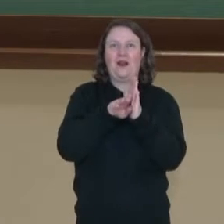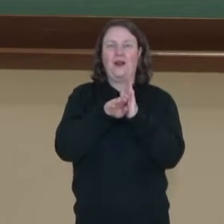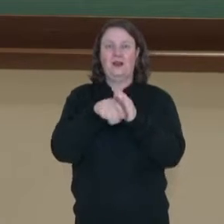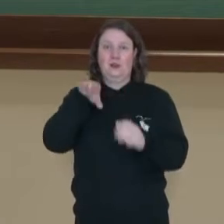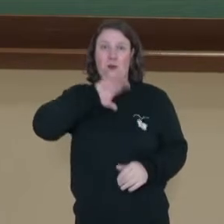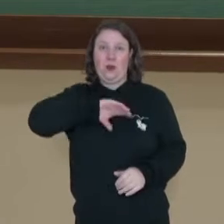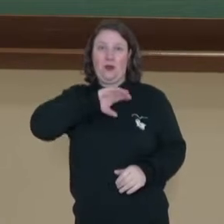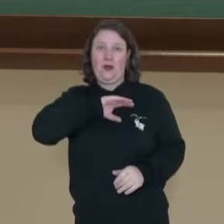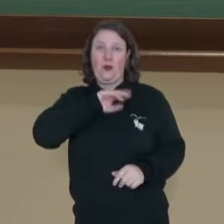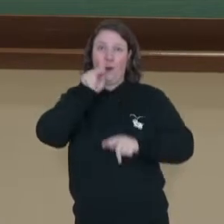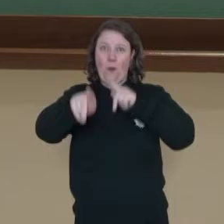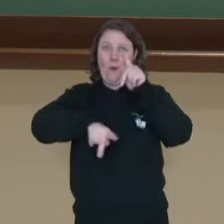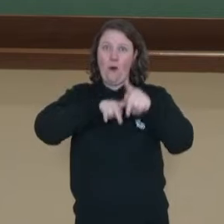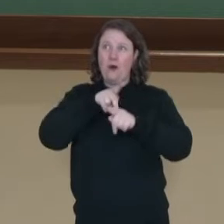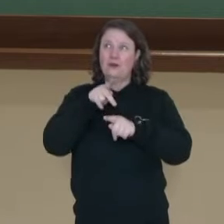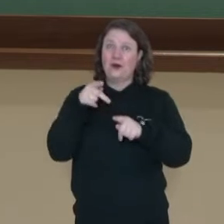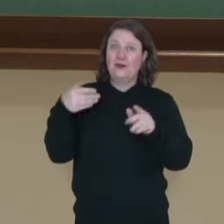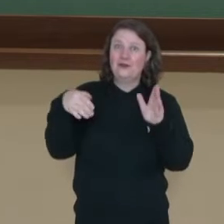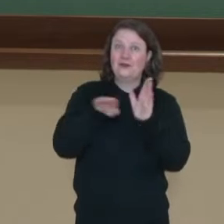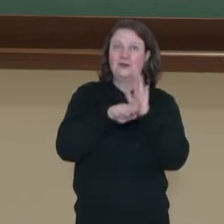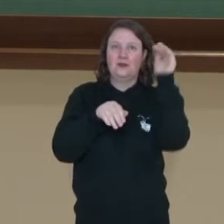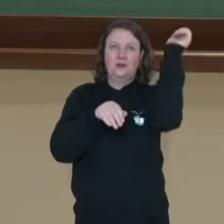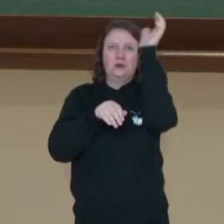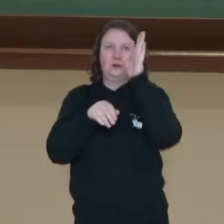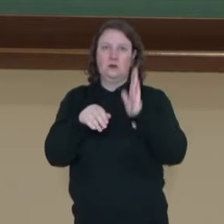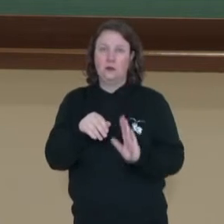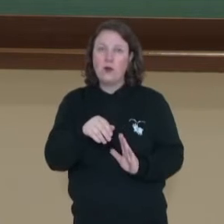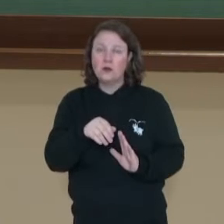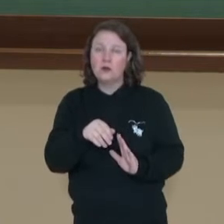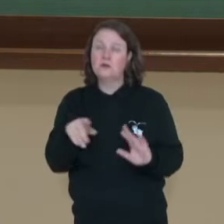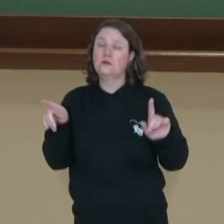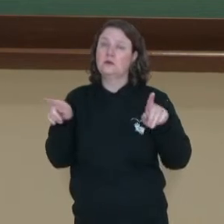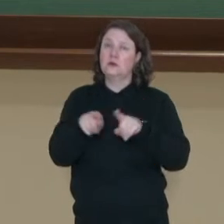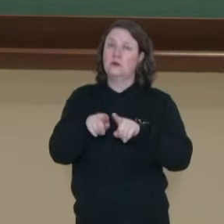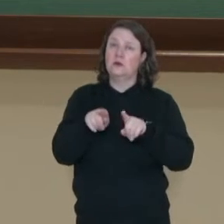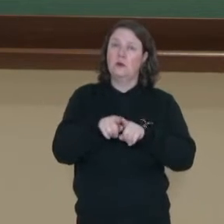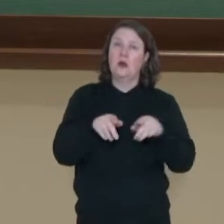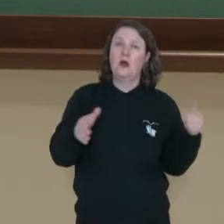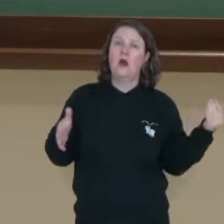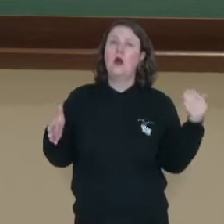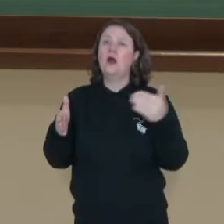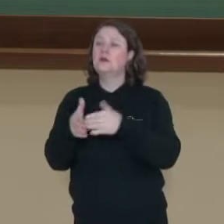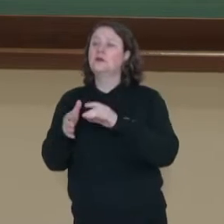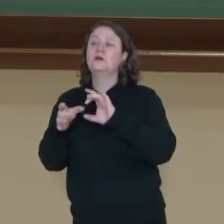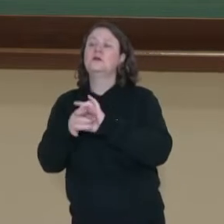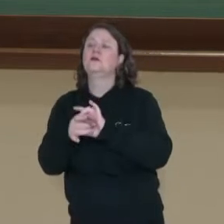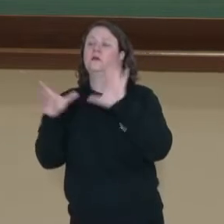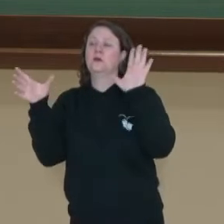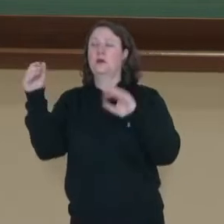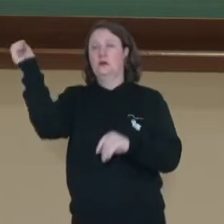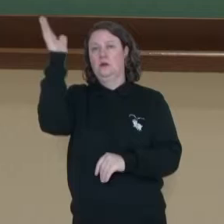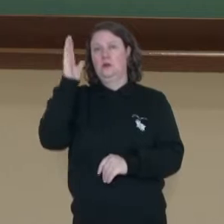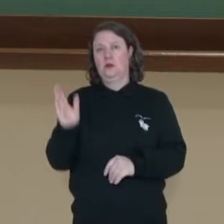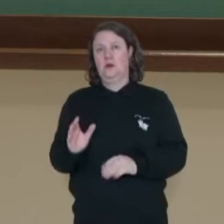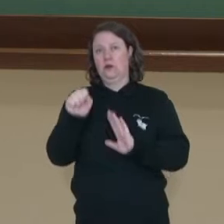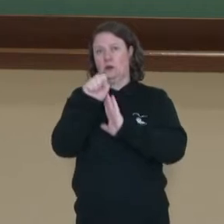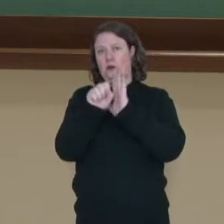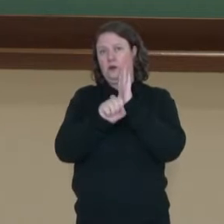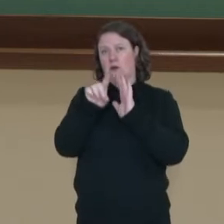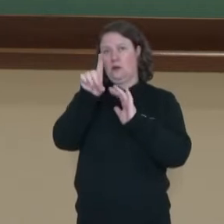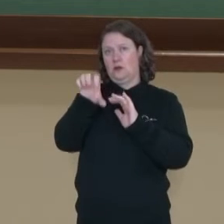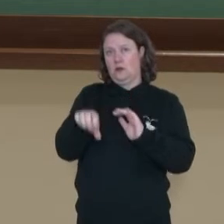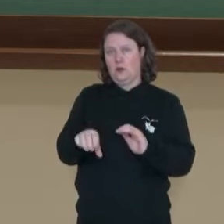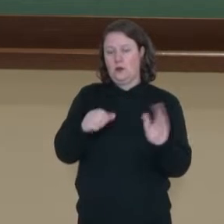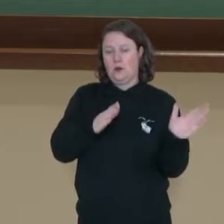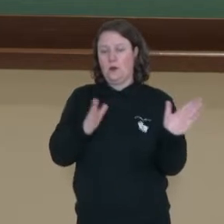início efetivo da nossa colonização lá no século XVI até a independência do Brasil no século XIX. É esse